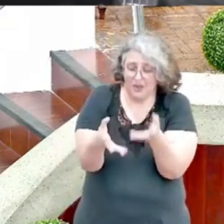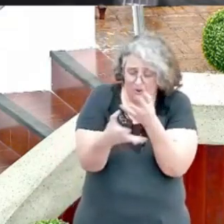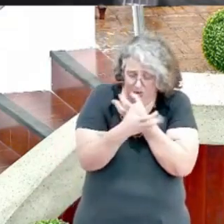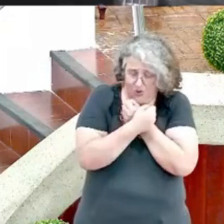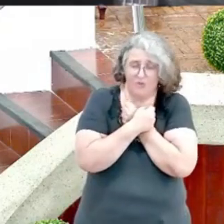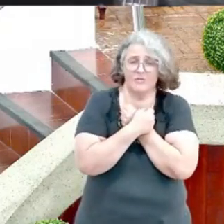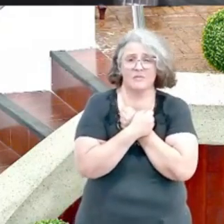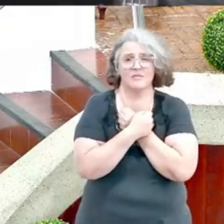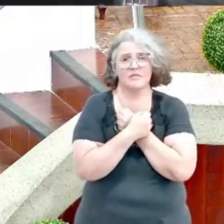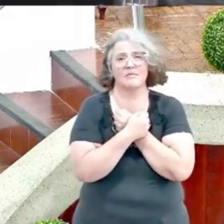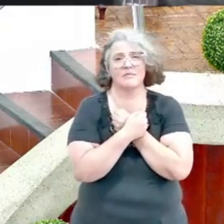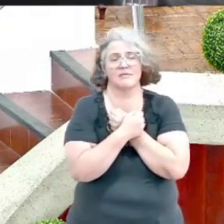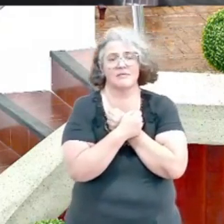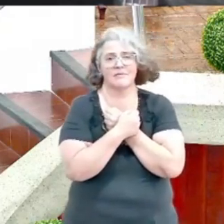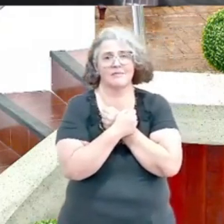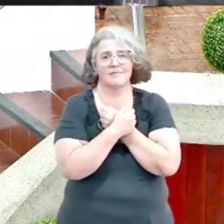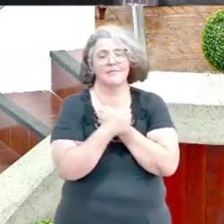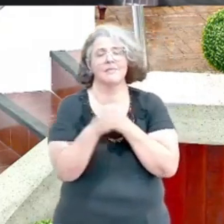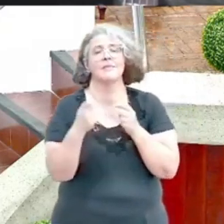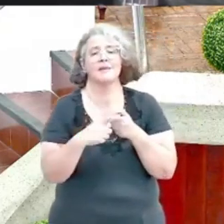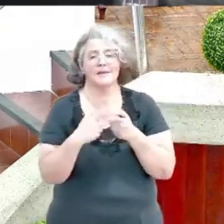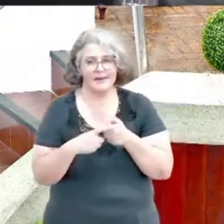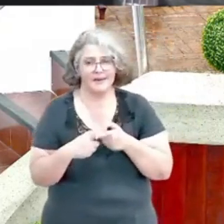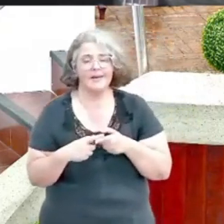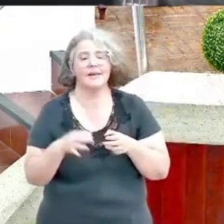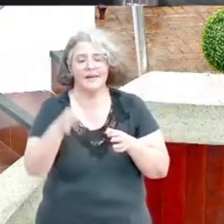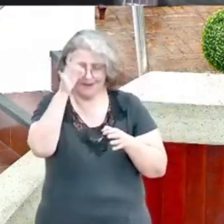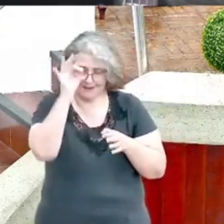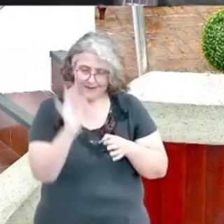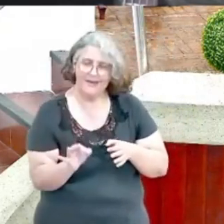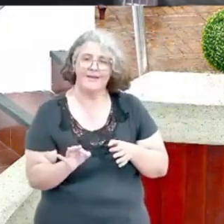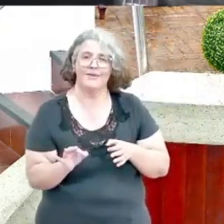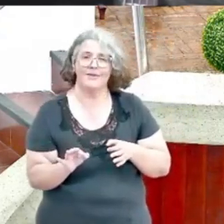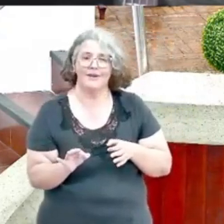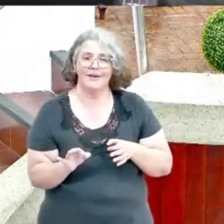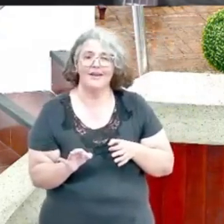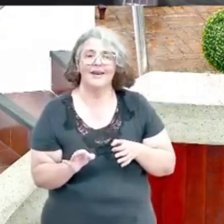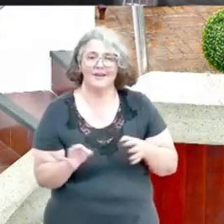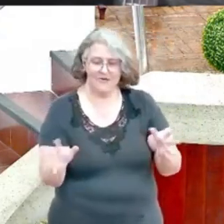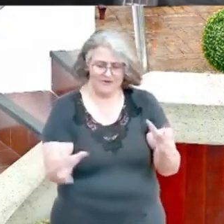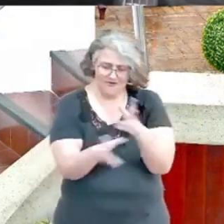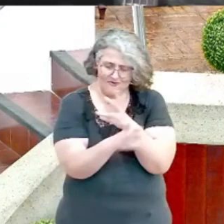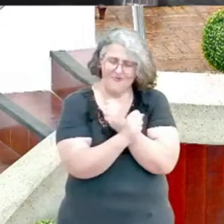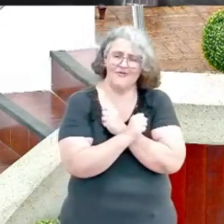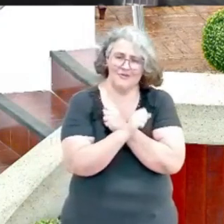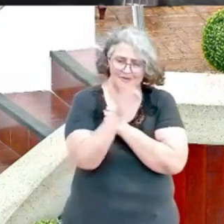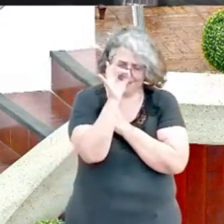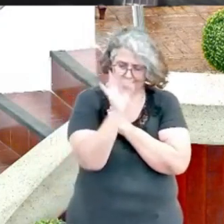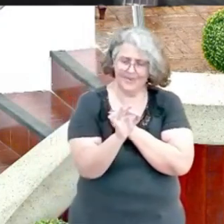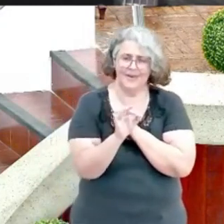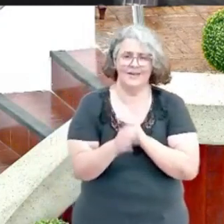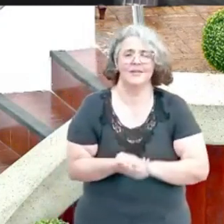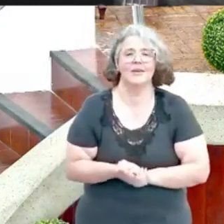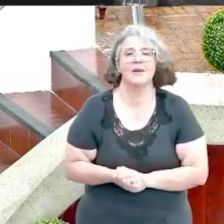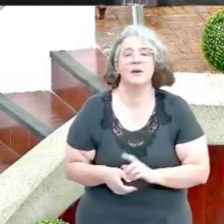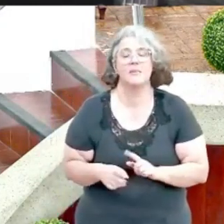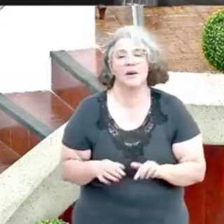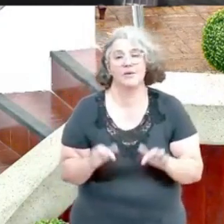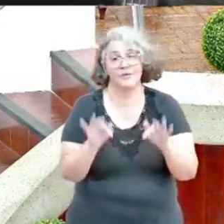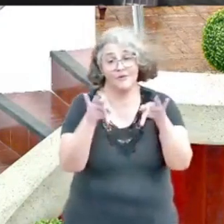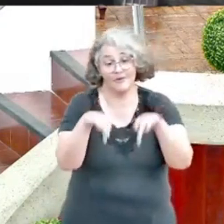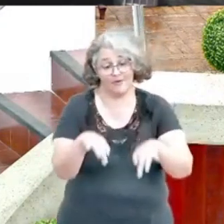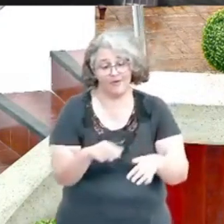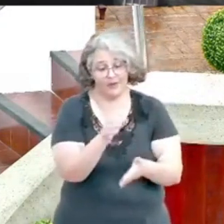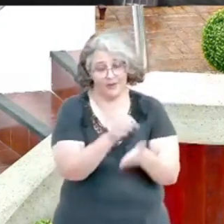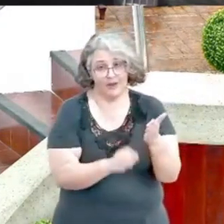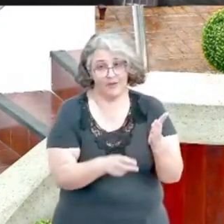é evidência de que eles haviam realmente abraçado a verdade. Agora, do final do capítulo 2